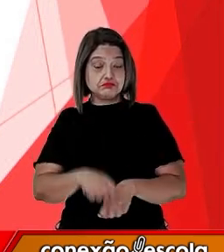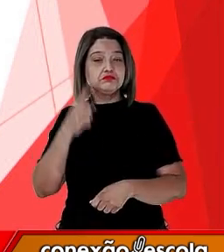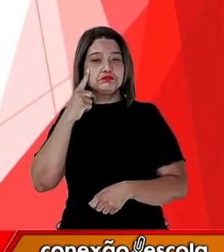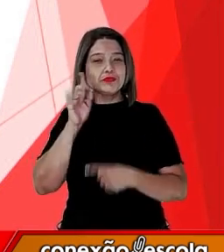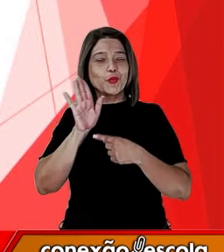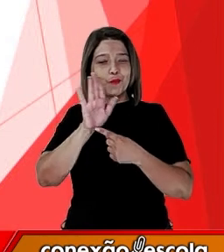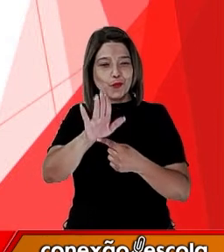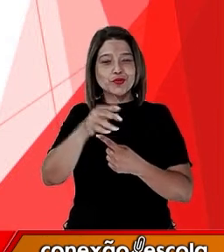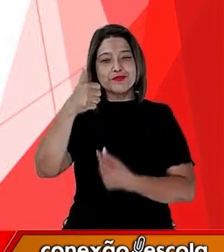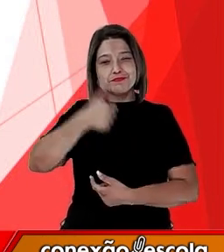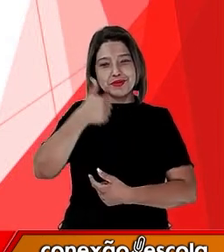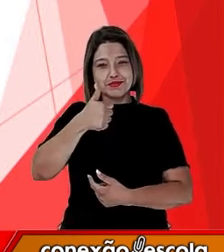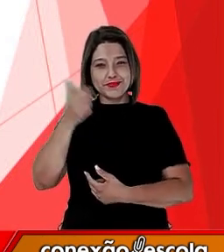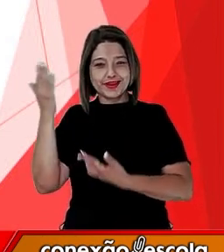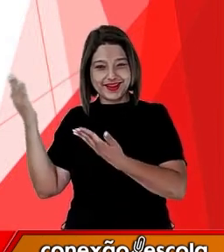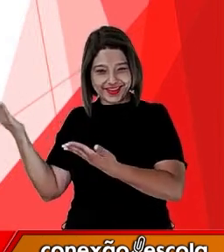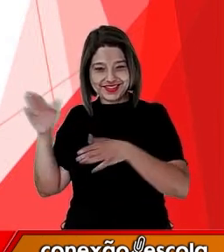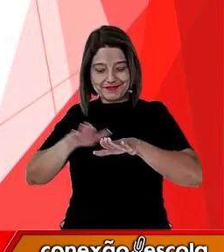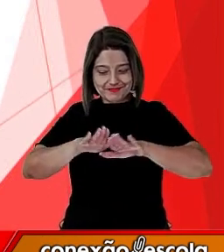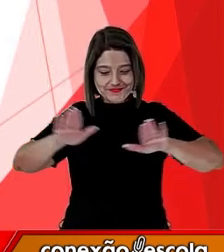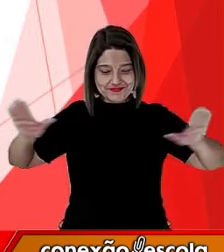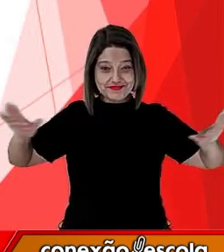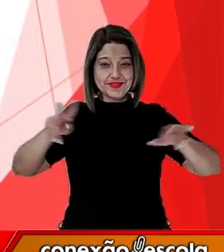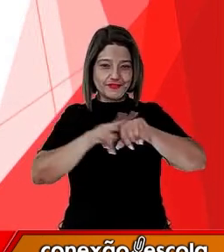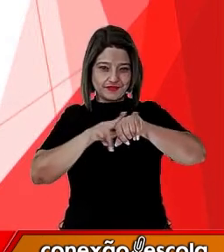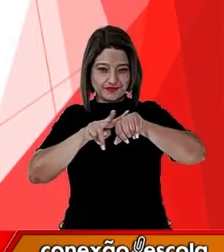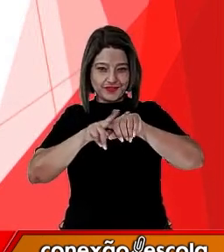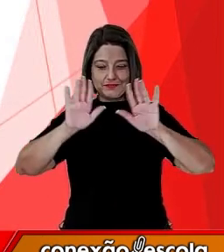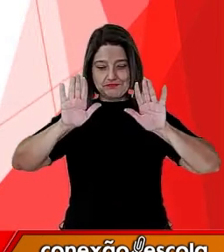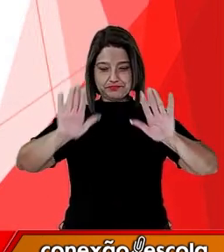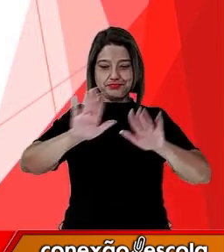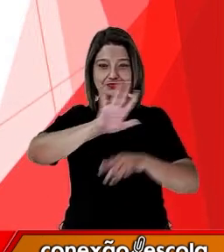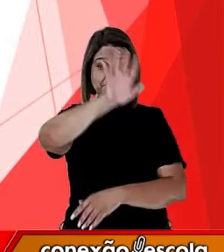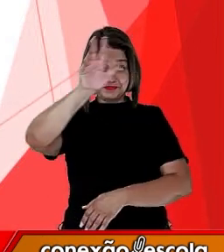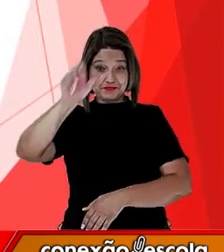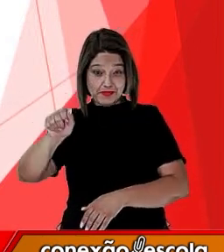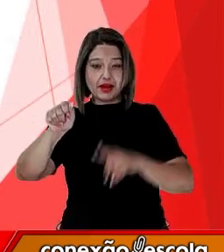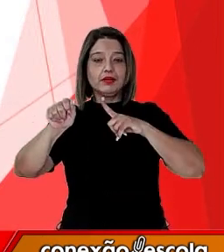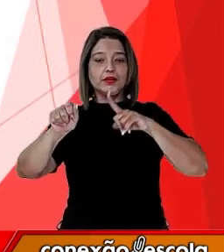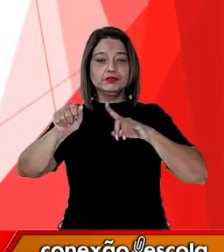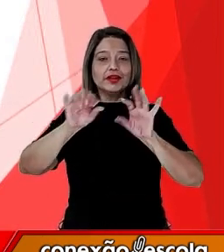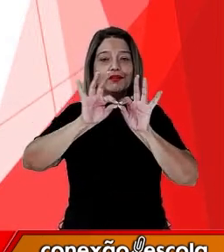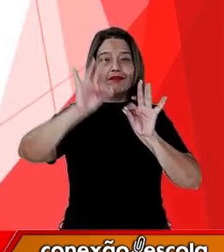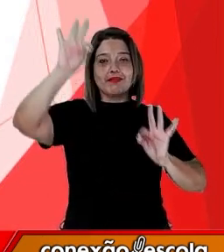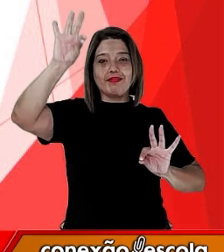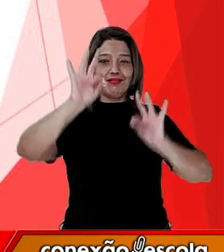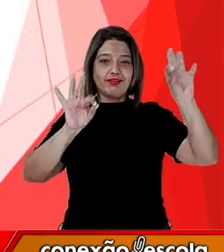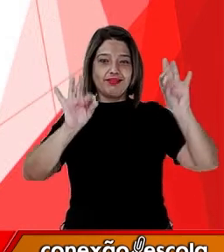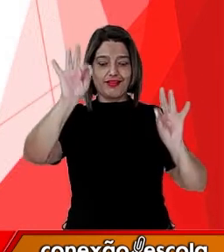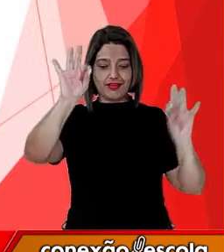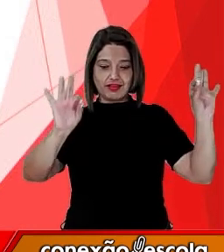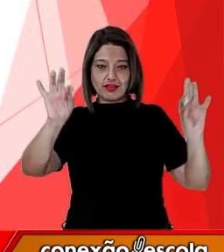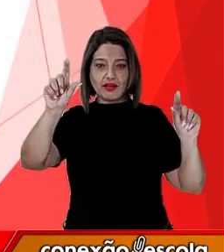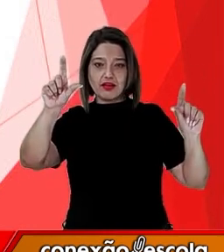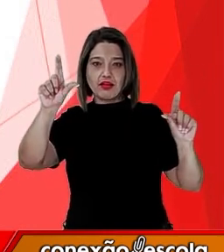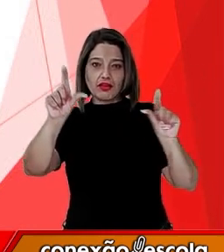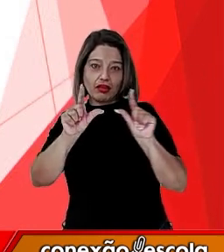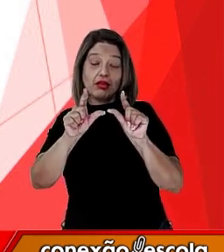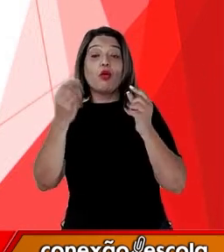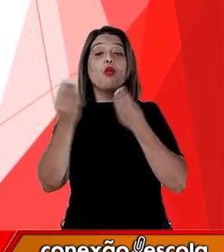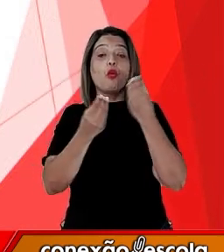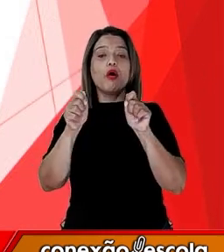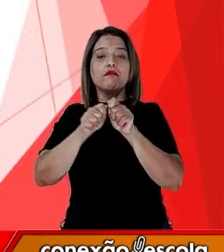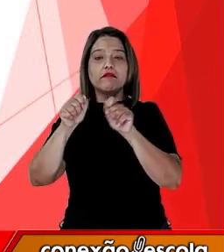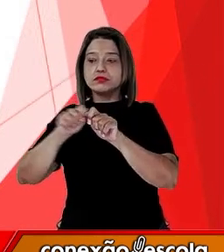podem ver uma figura, uma imagem de um mapa e o pantógrafo reproduzindo essa figura, ampliando-a.